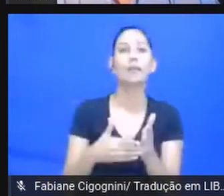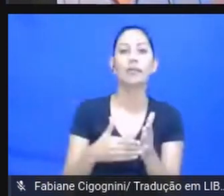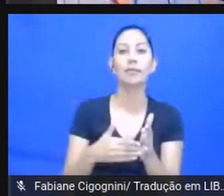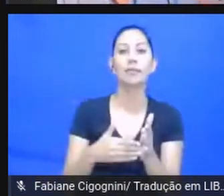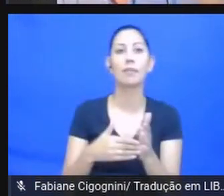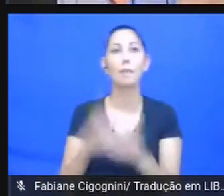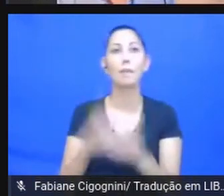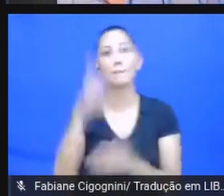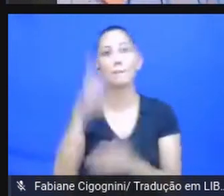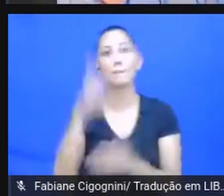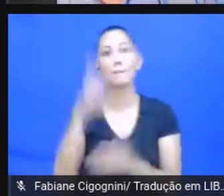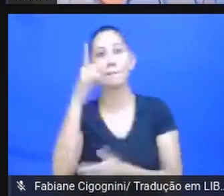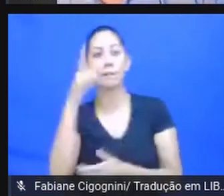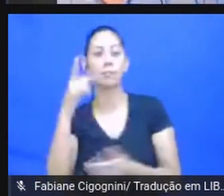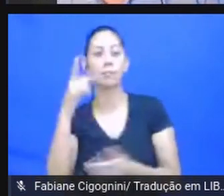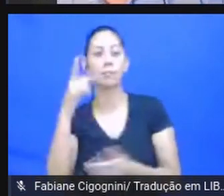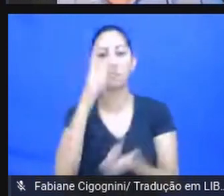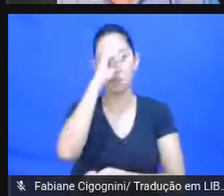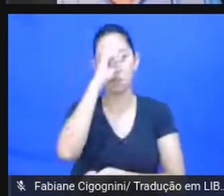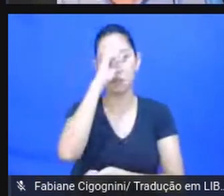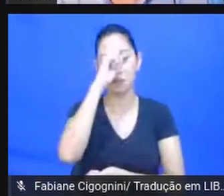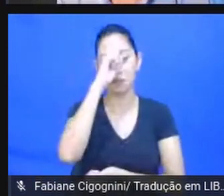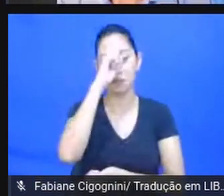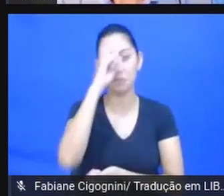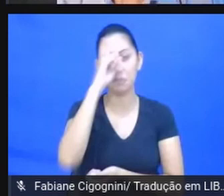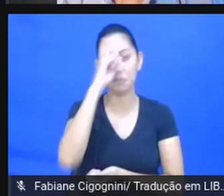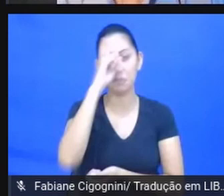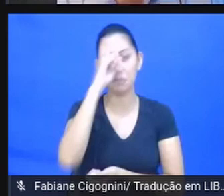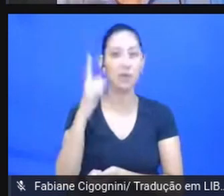primeiros anos, até a educação